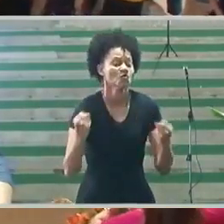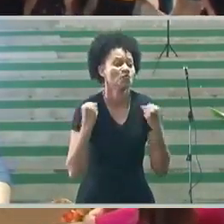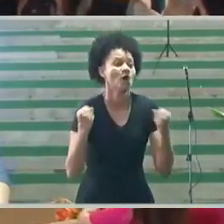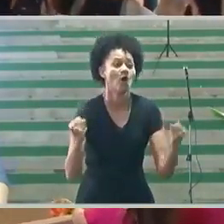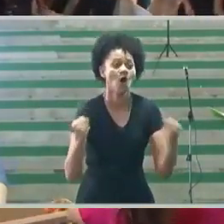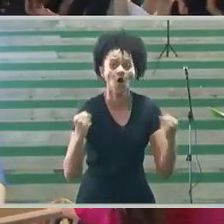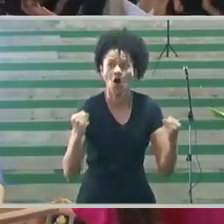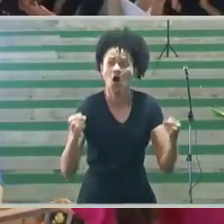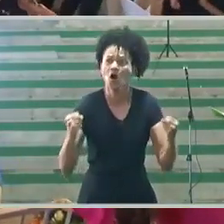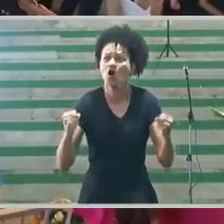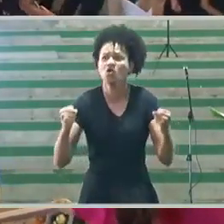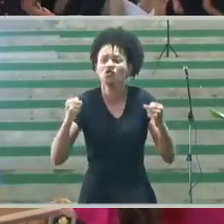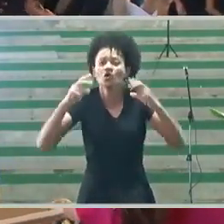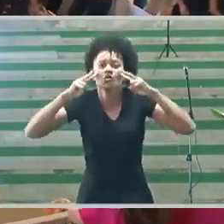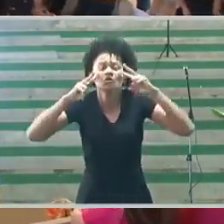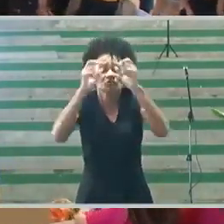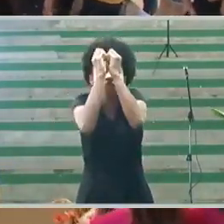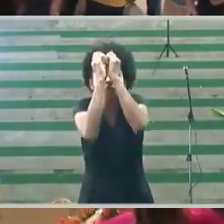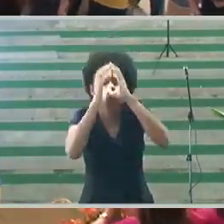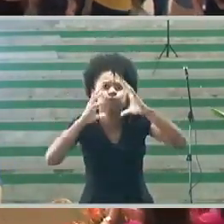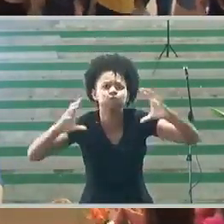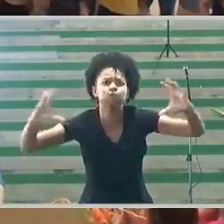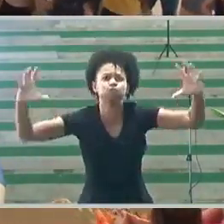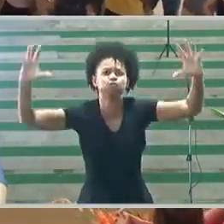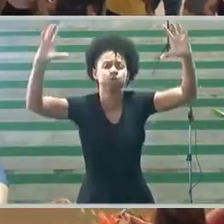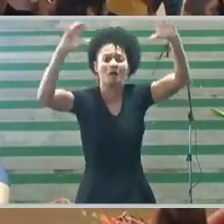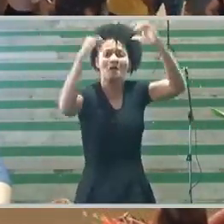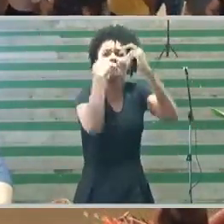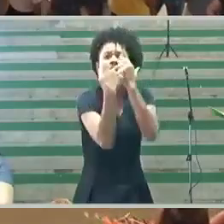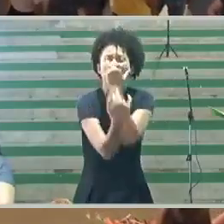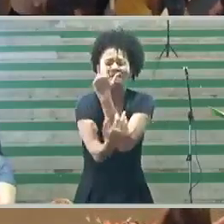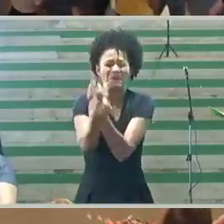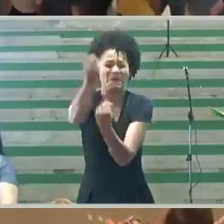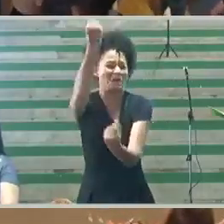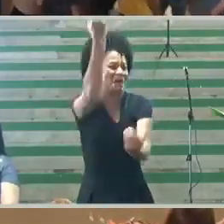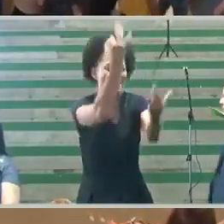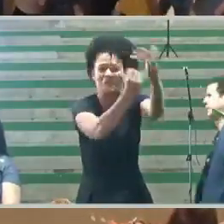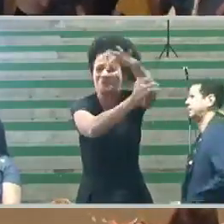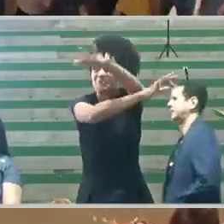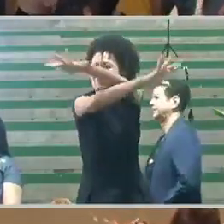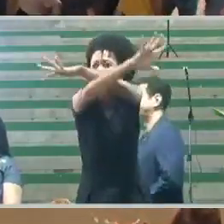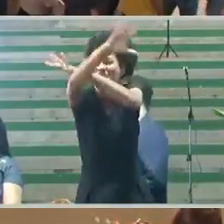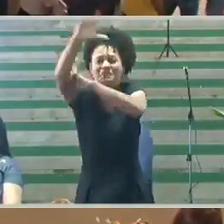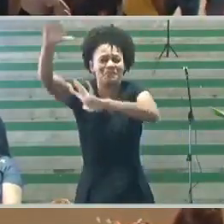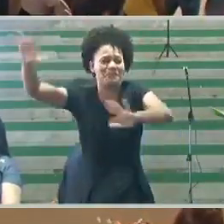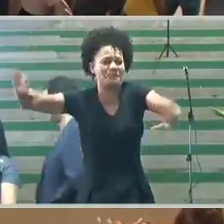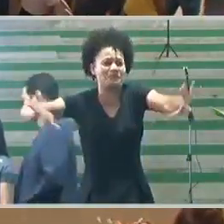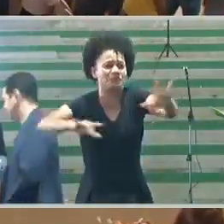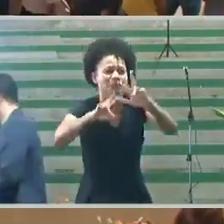Eu vejo literalmente línguas como que de fogo sobre a cabeça.